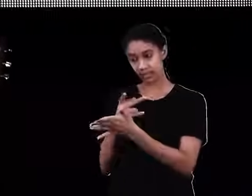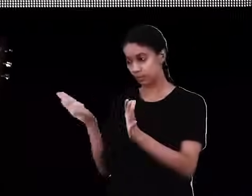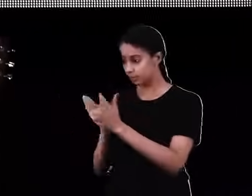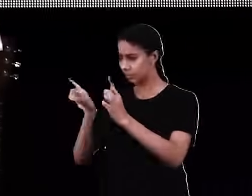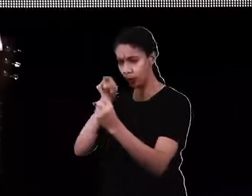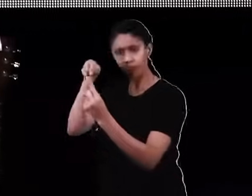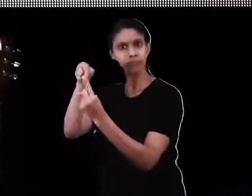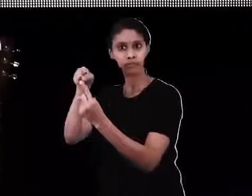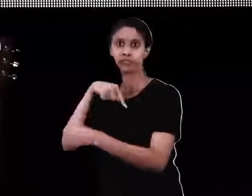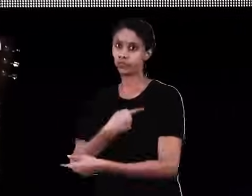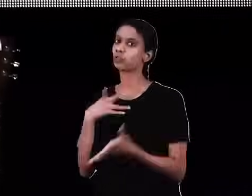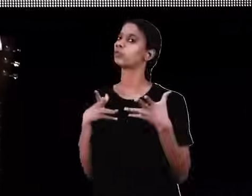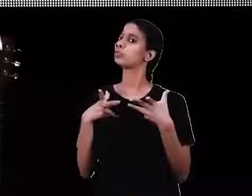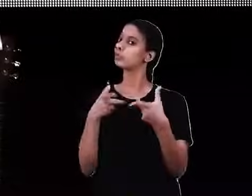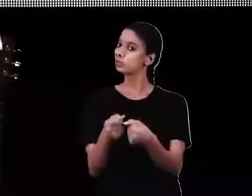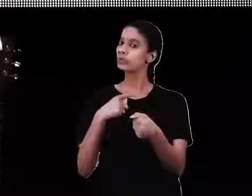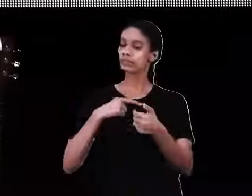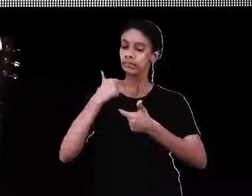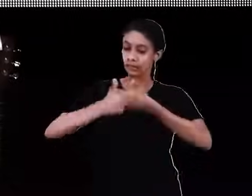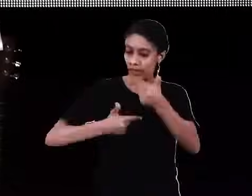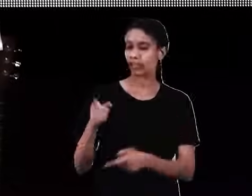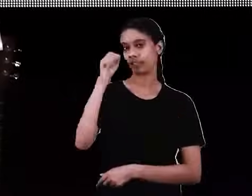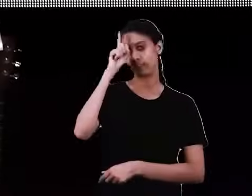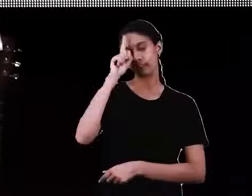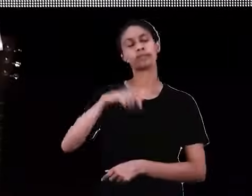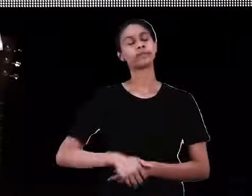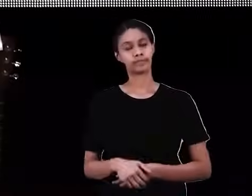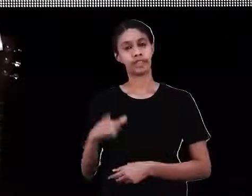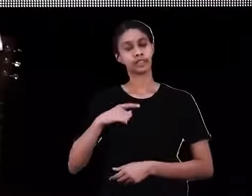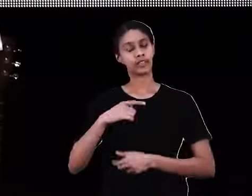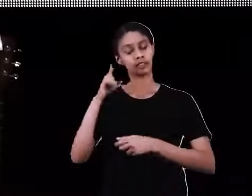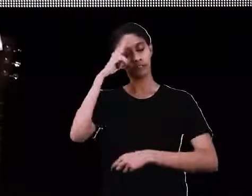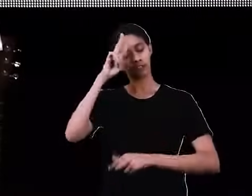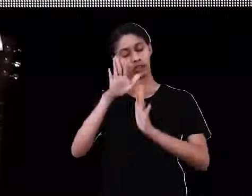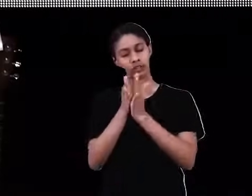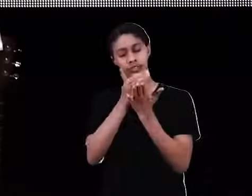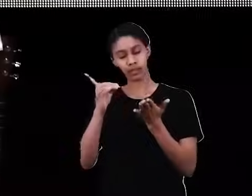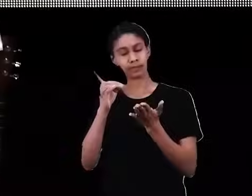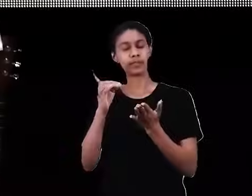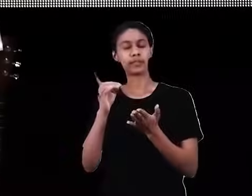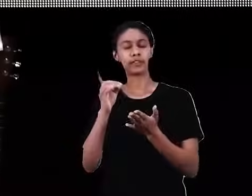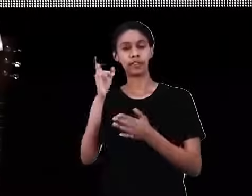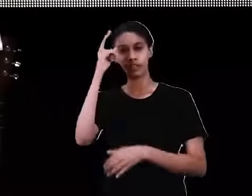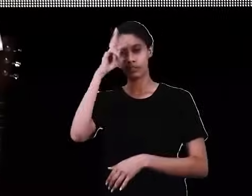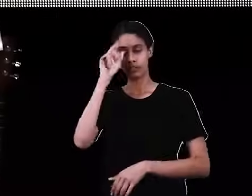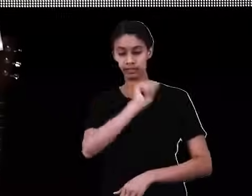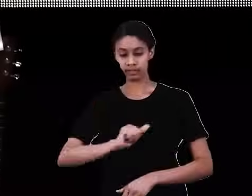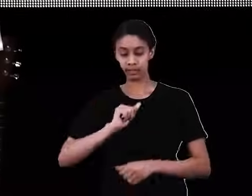E todos nós estamos nessa luta. A Bíblia conta a história de Abigail no livro de 2 Samuel